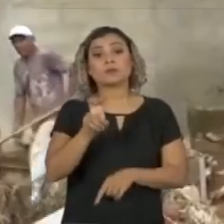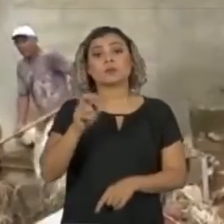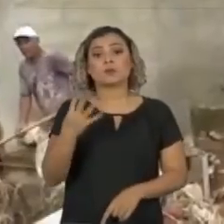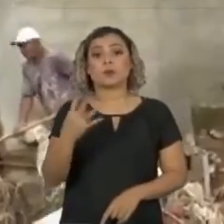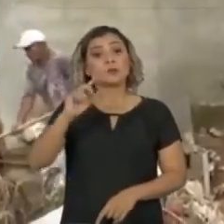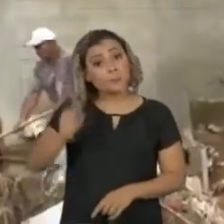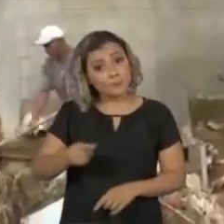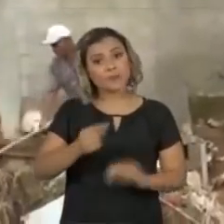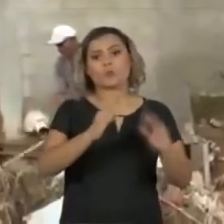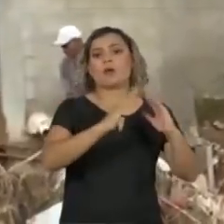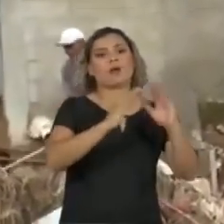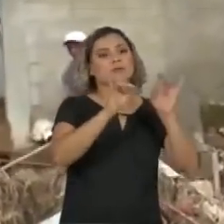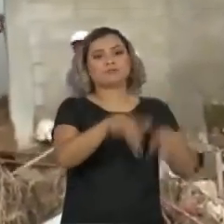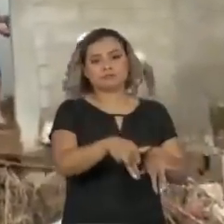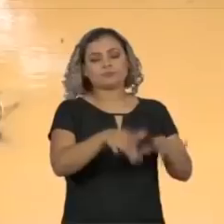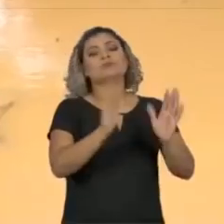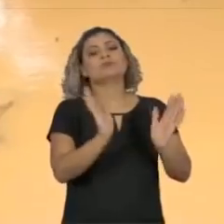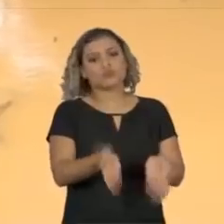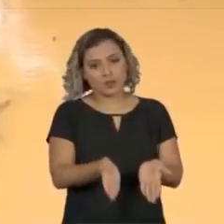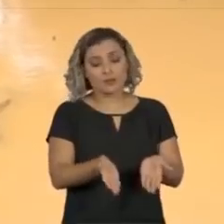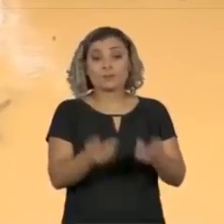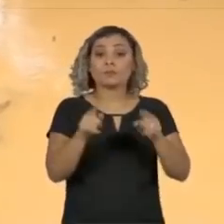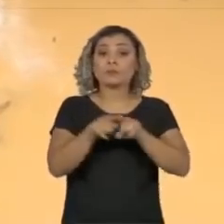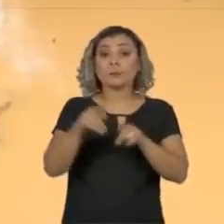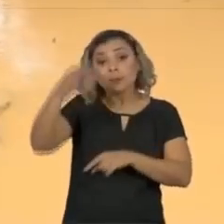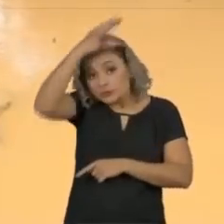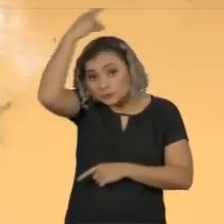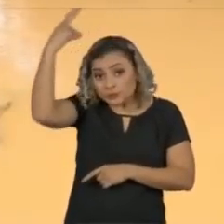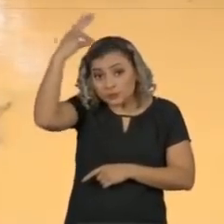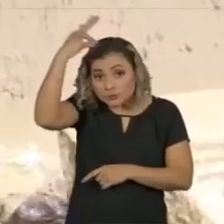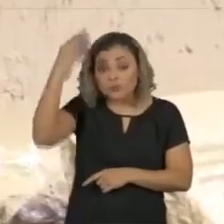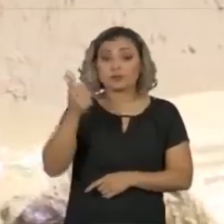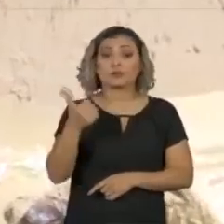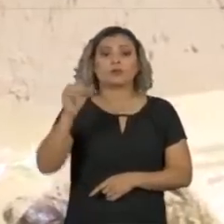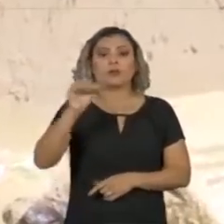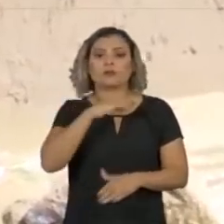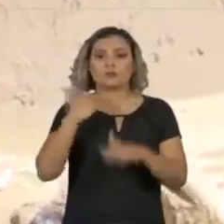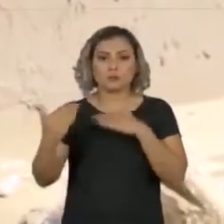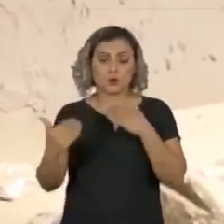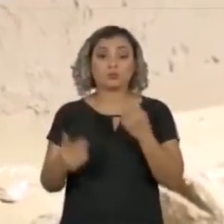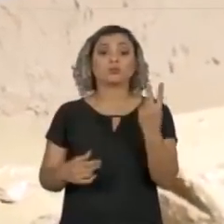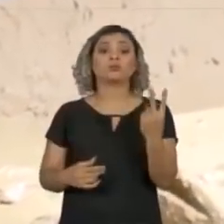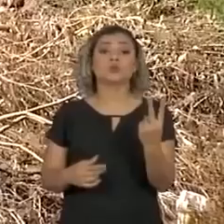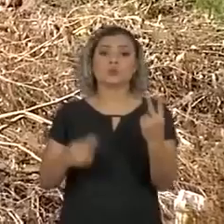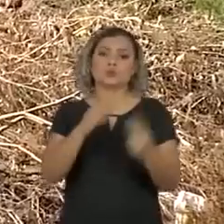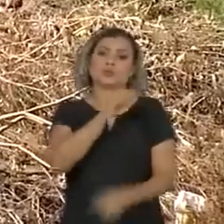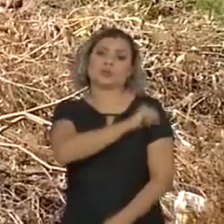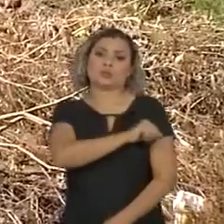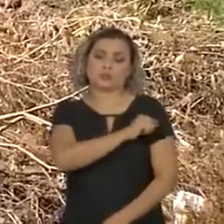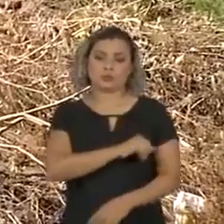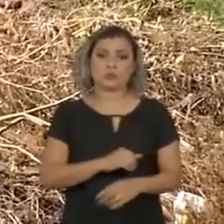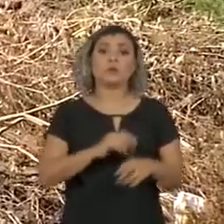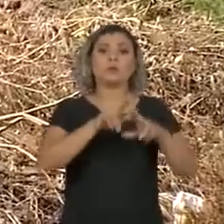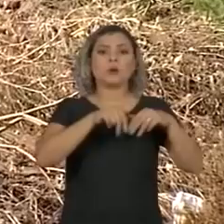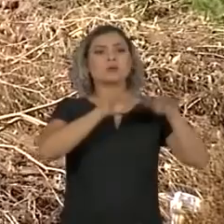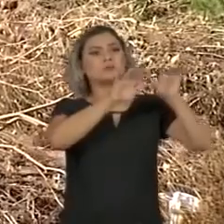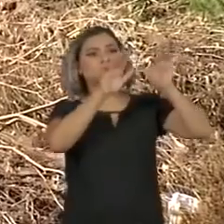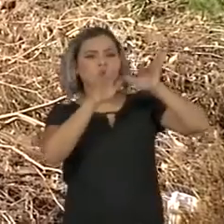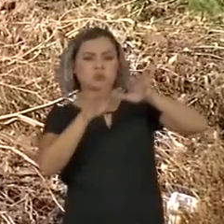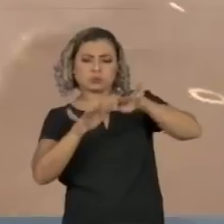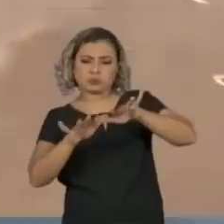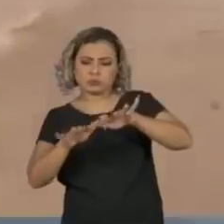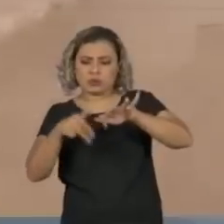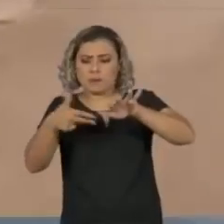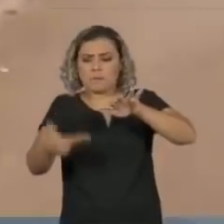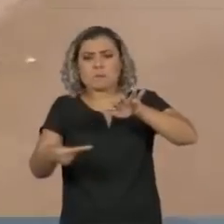estão desabrigadas ou desalojadas. No Espírito Santo, são 10 mortos e 2 no Rio de Janeiro, soterrados por